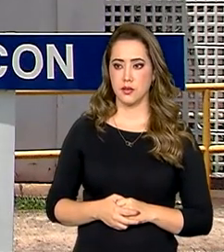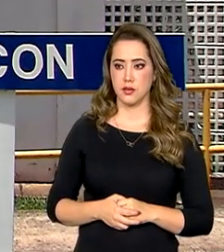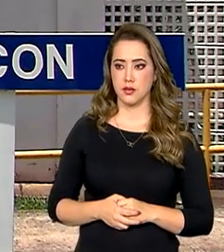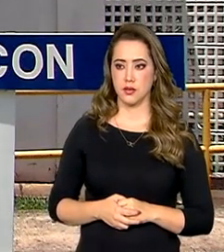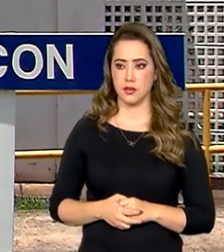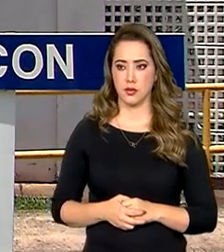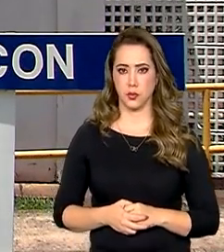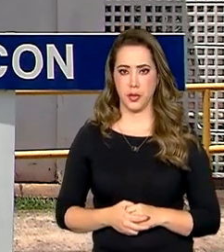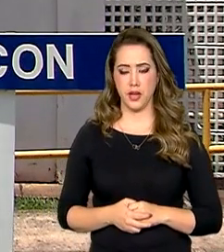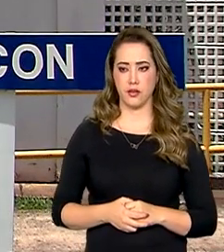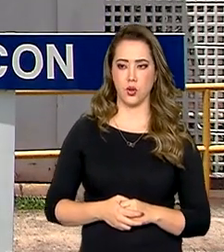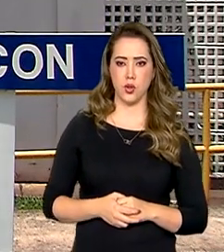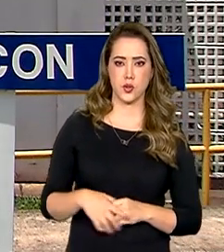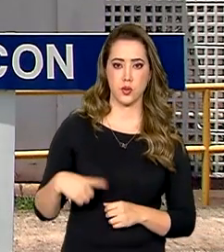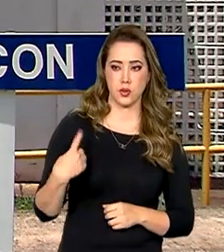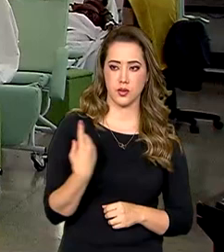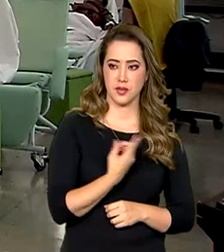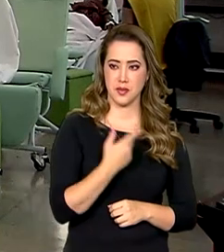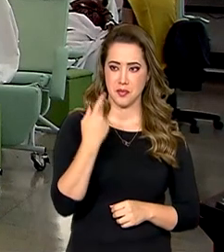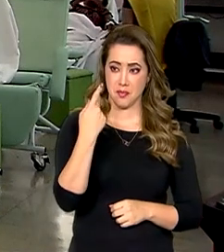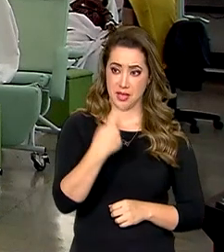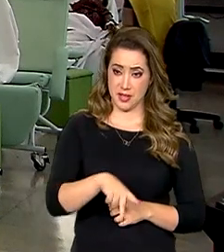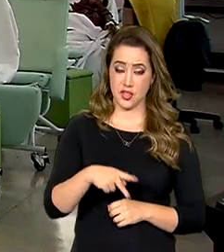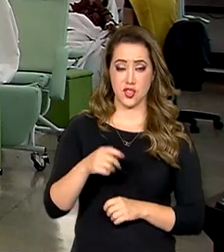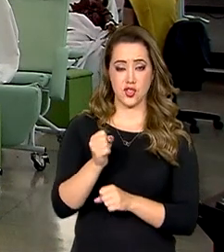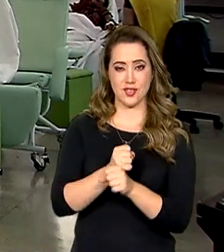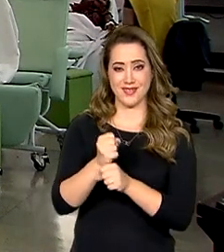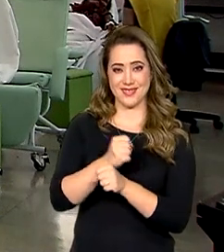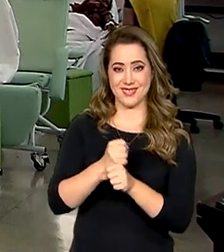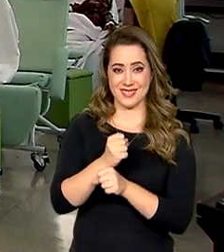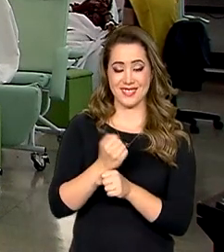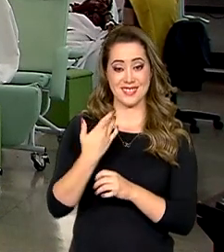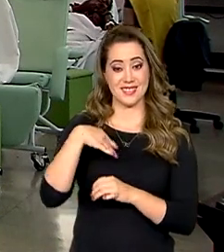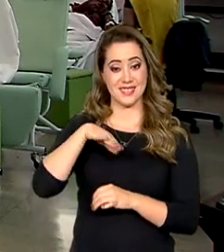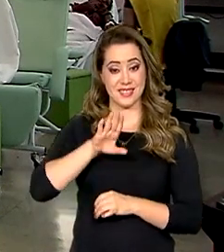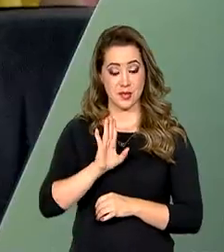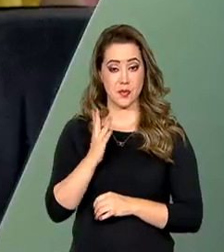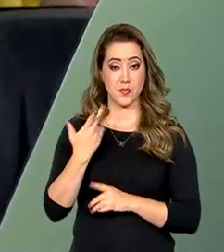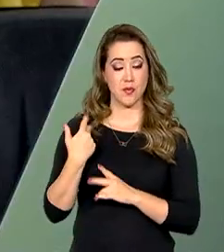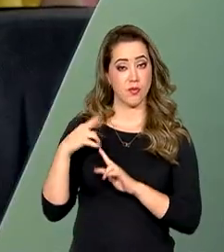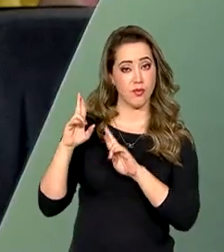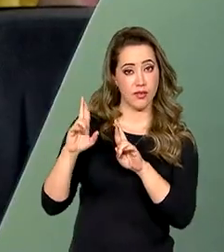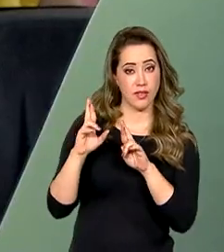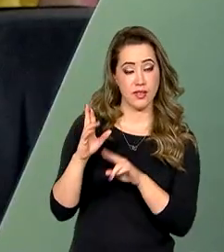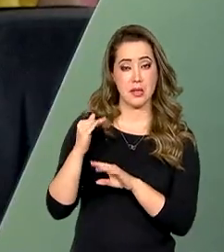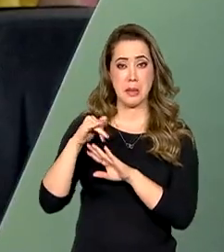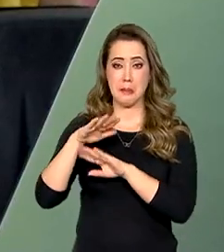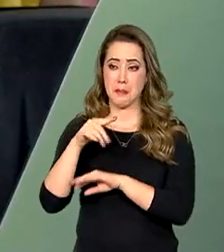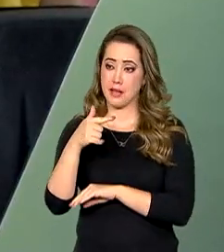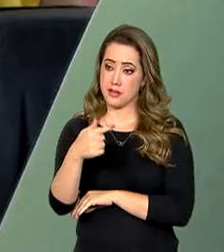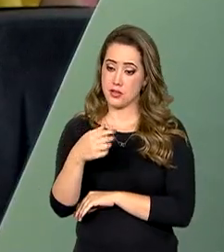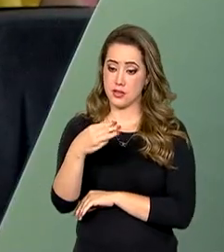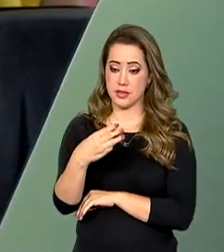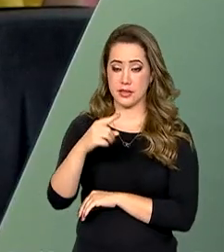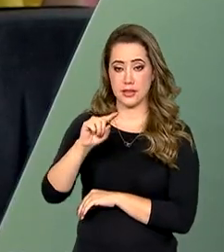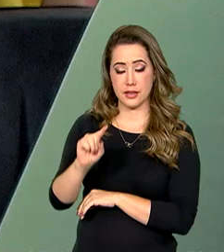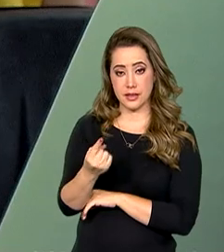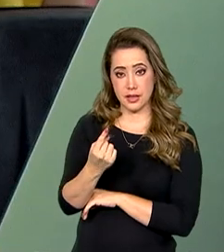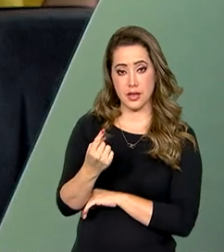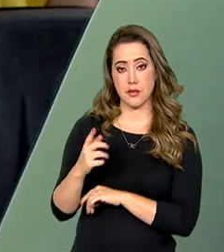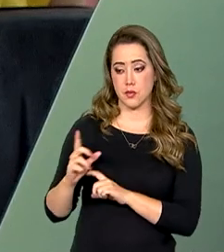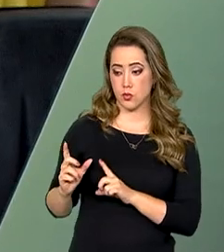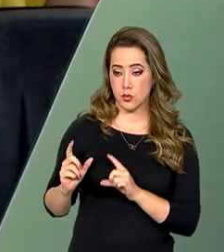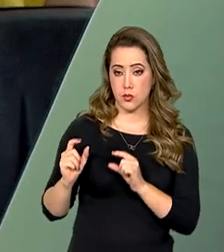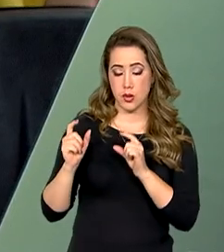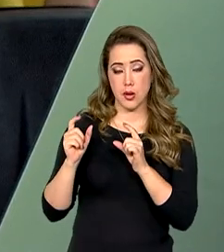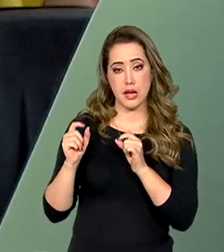o Instituto Nacional de Câncer estima que serão registrados mais de 73 mil casos de